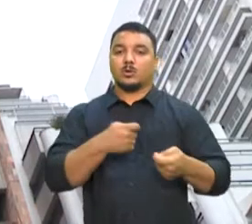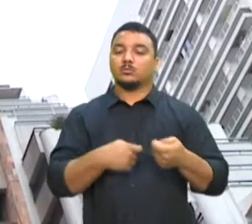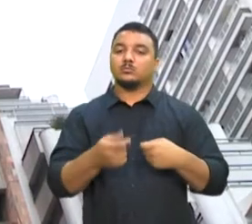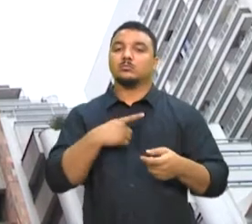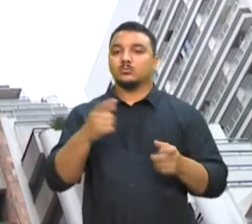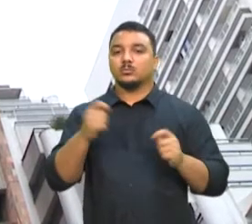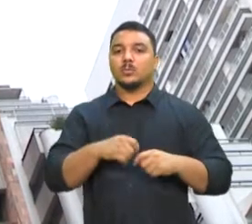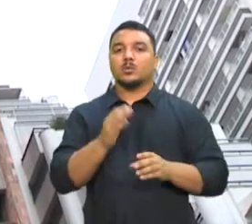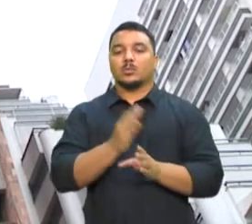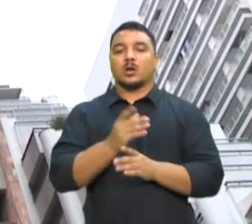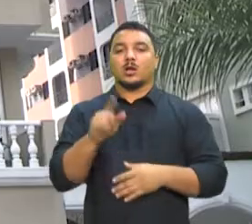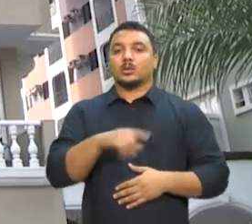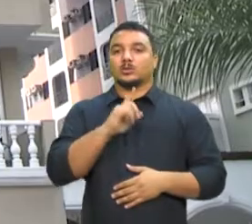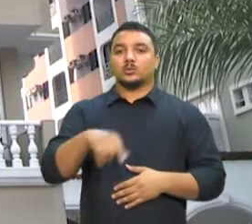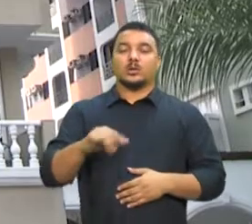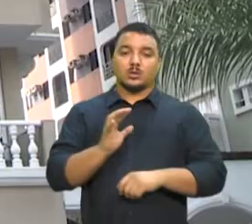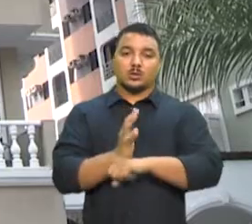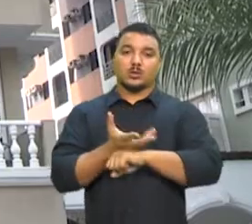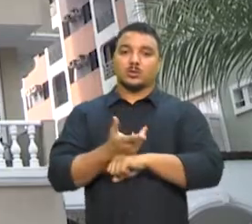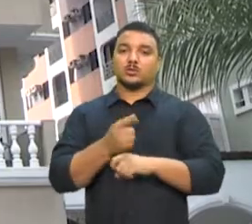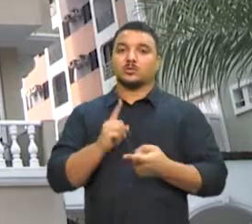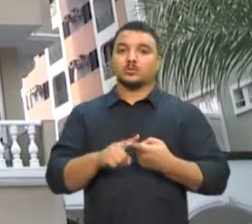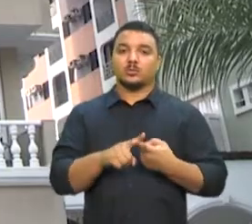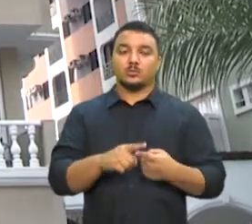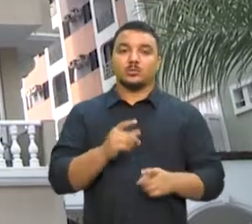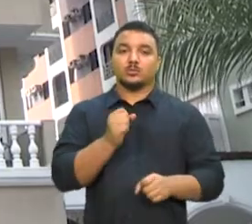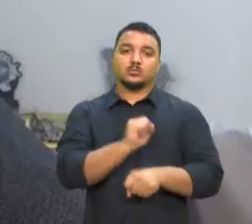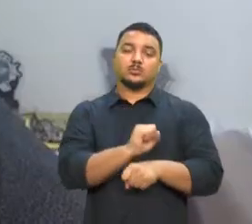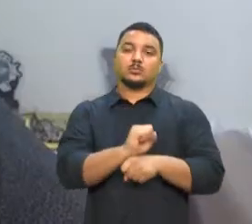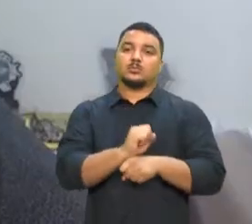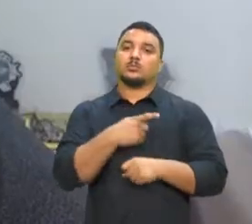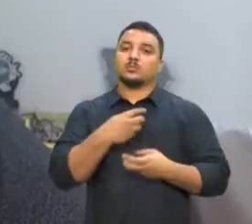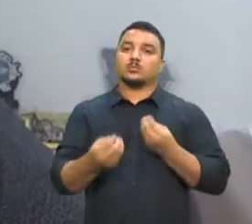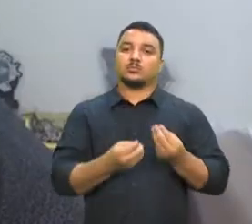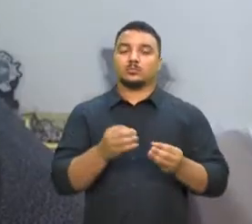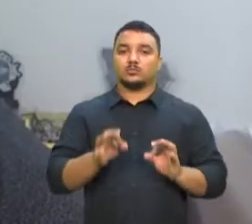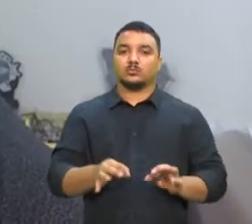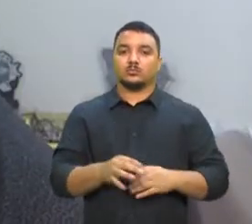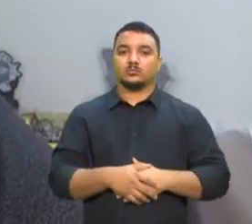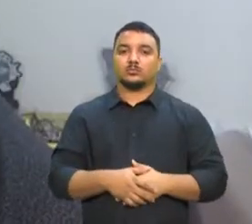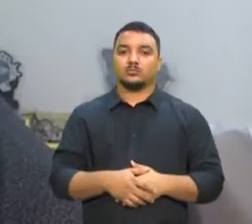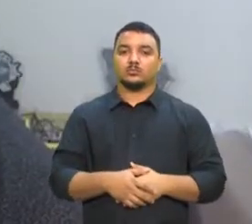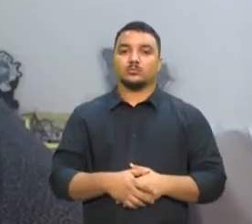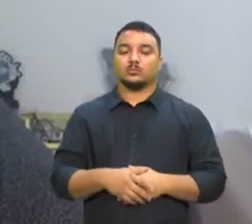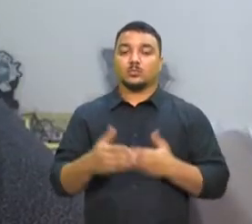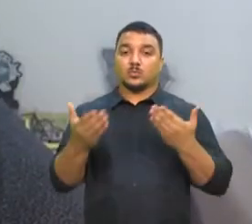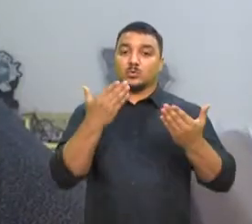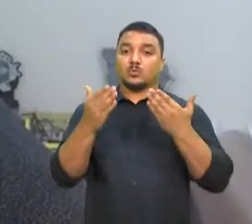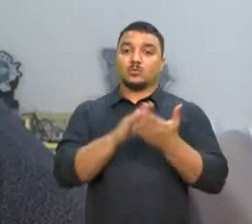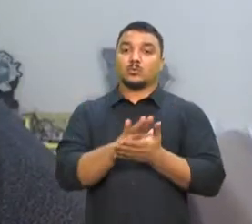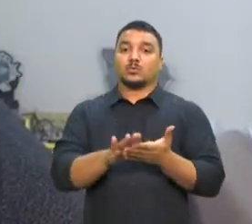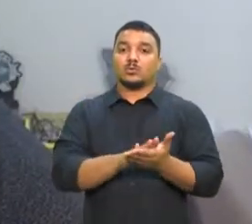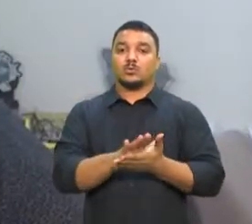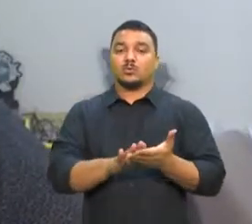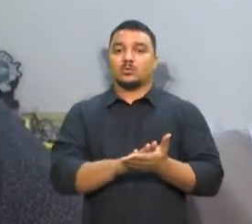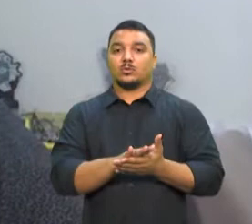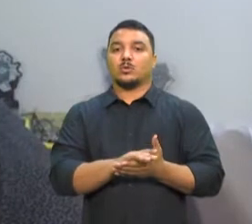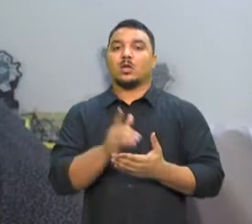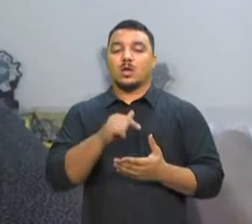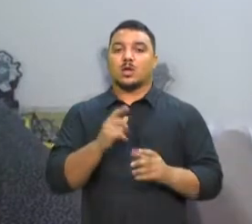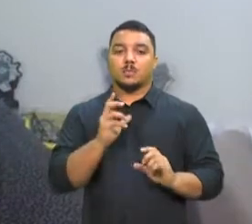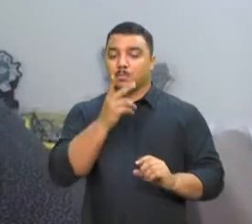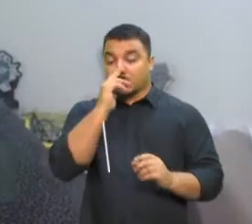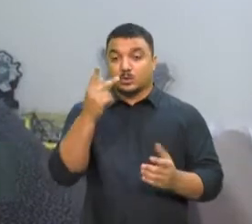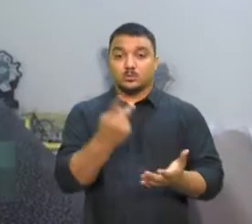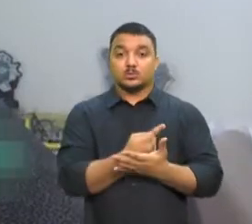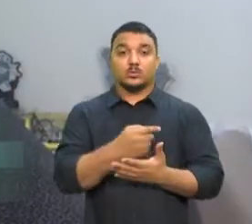pelo cancelamento dos eventos, aguarda a aprovação da medida. Sem nenhuma dúvida, este setor é um dos mais